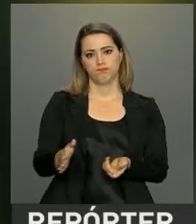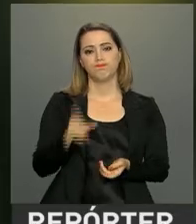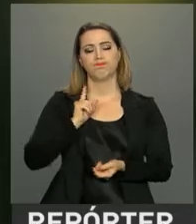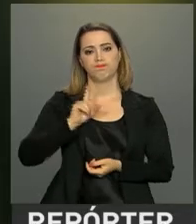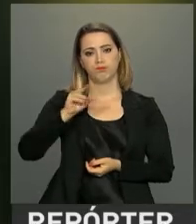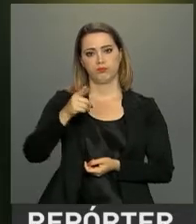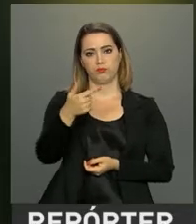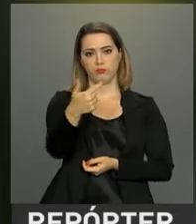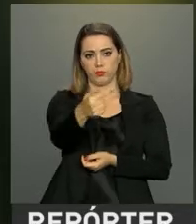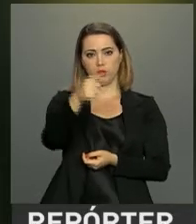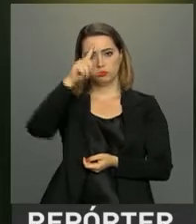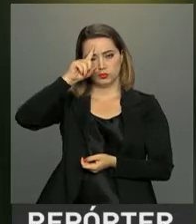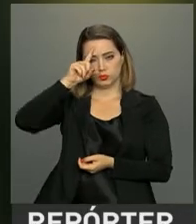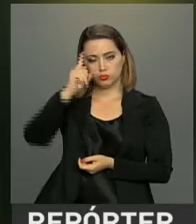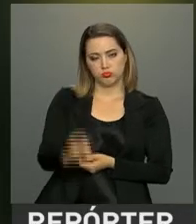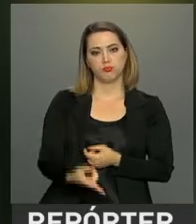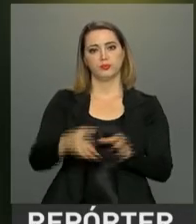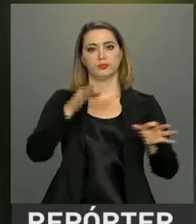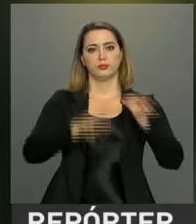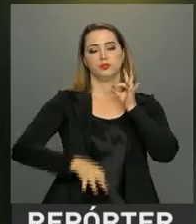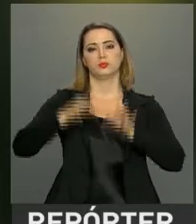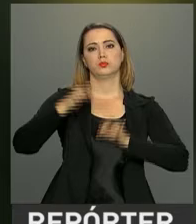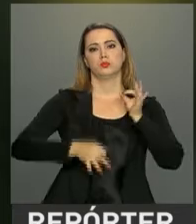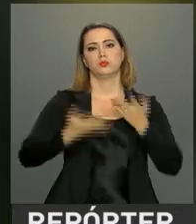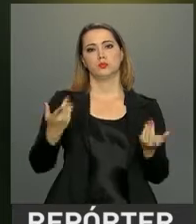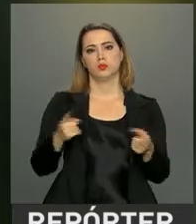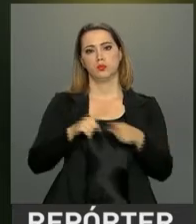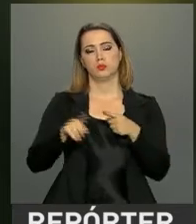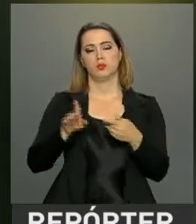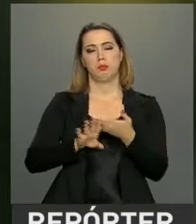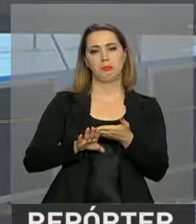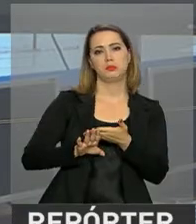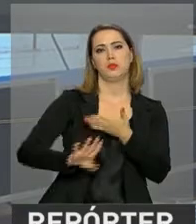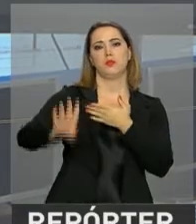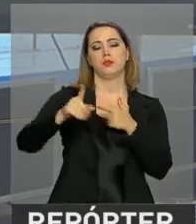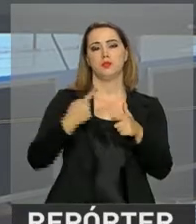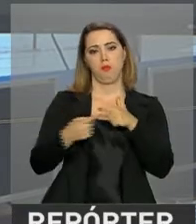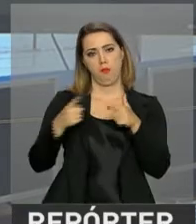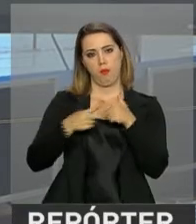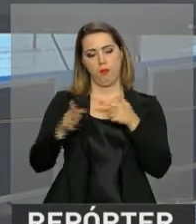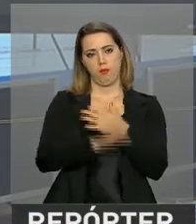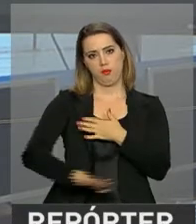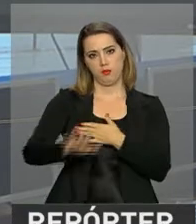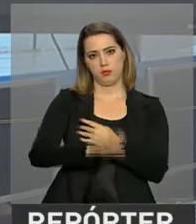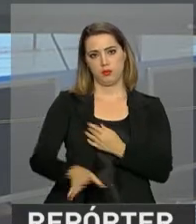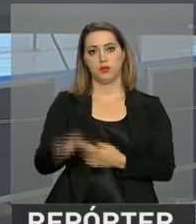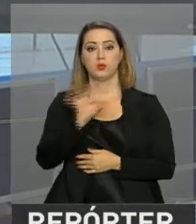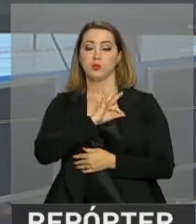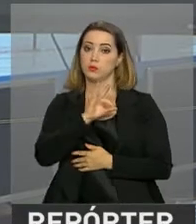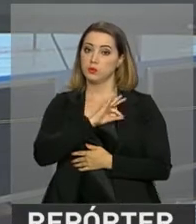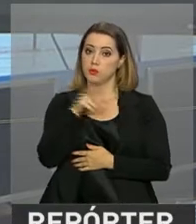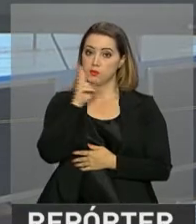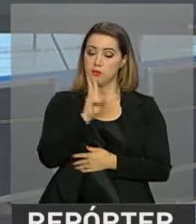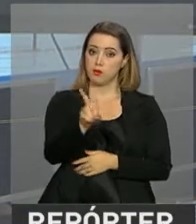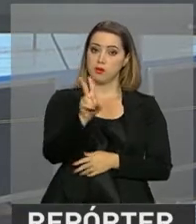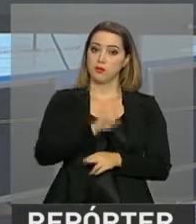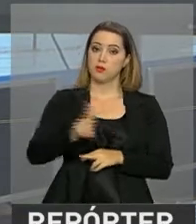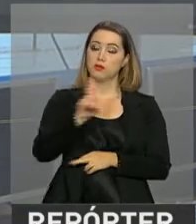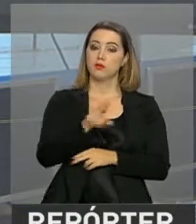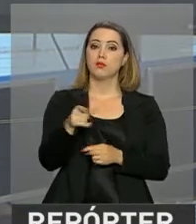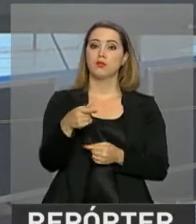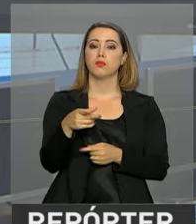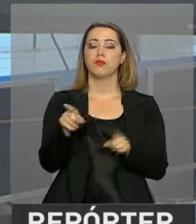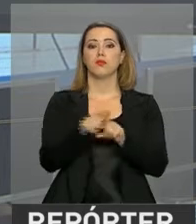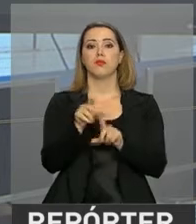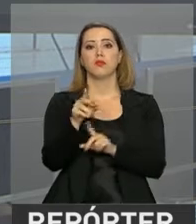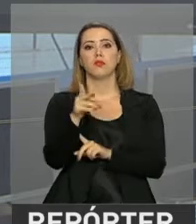ordens judiciais para evitar o possível abuso de crianças. Os policiais usam ferramentas para identificar usuários da Dark